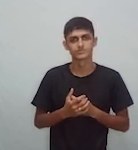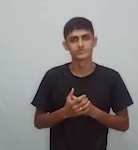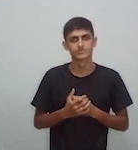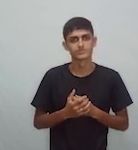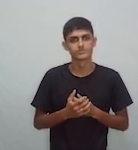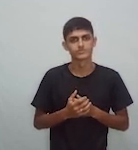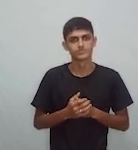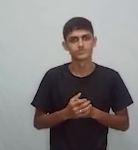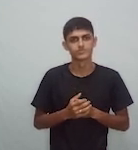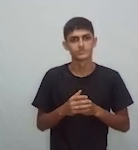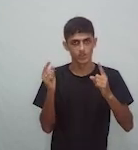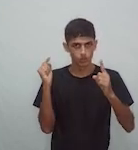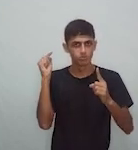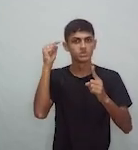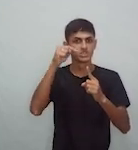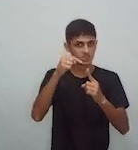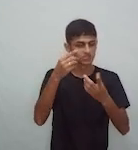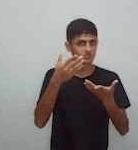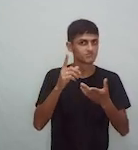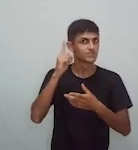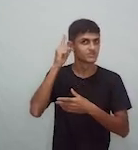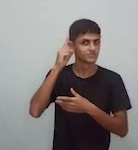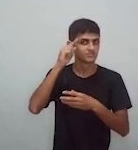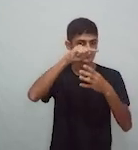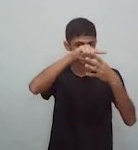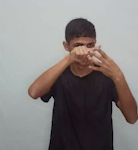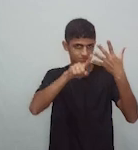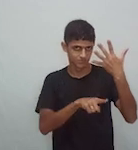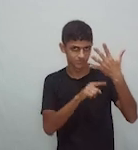é dar aí essas sensações para a gente.